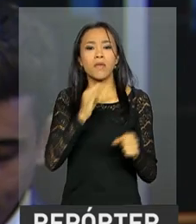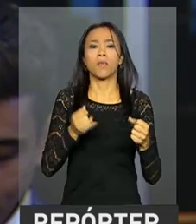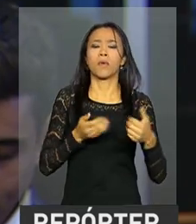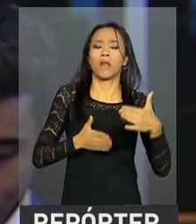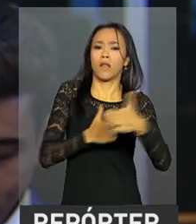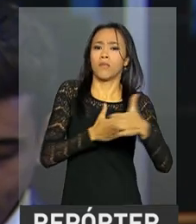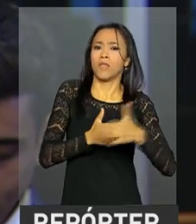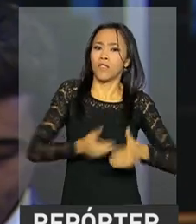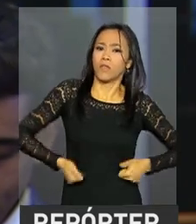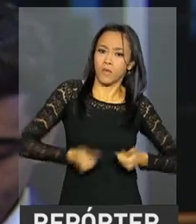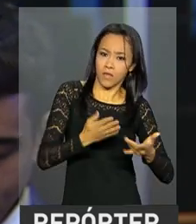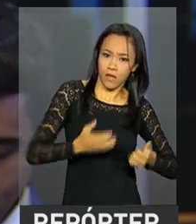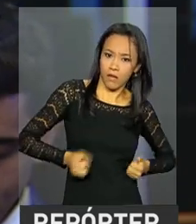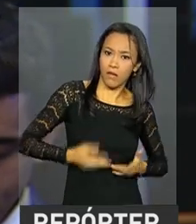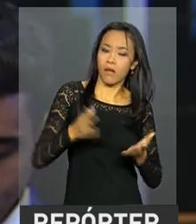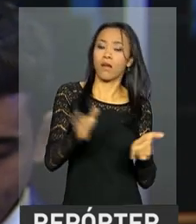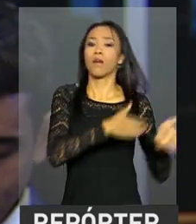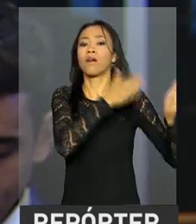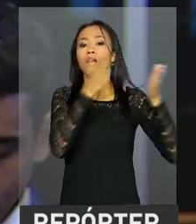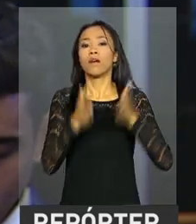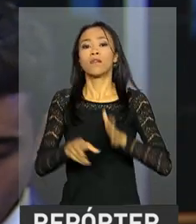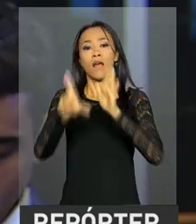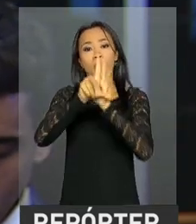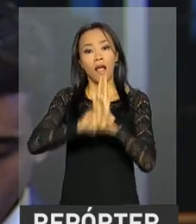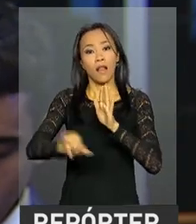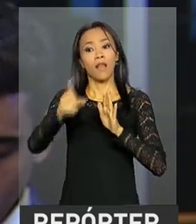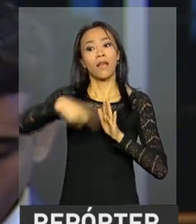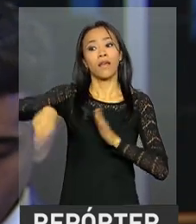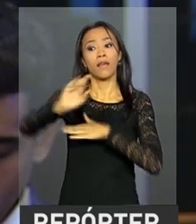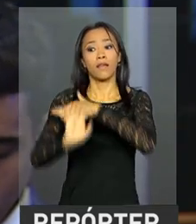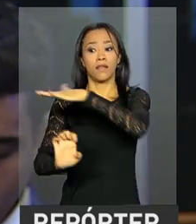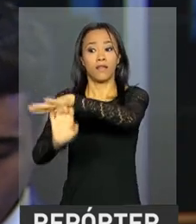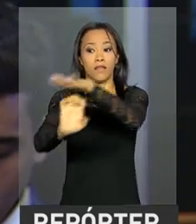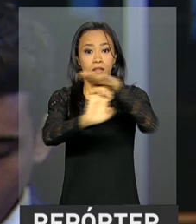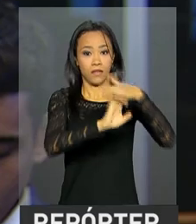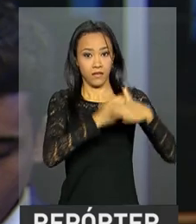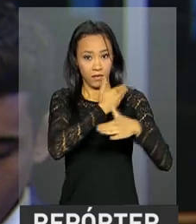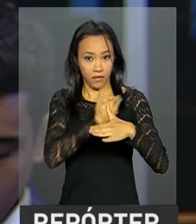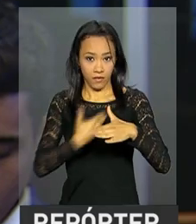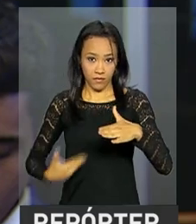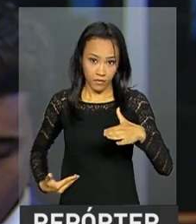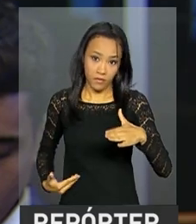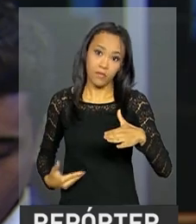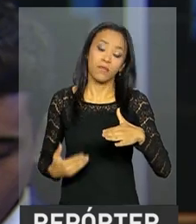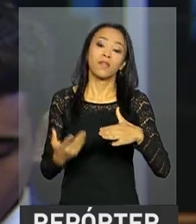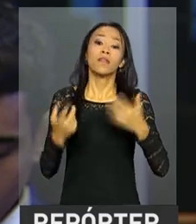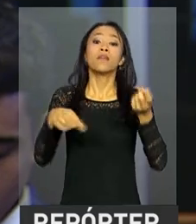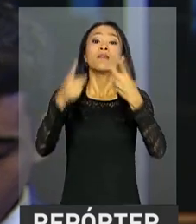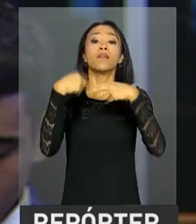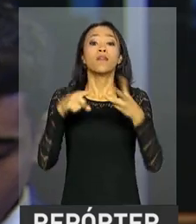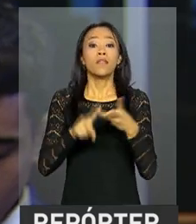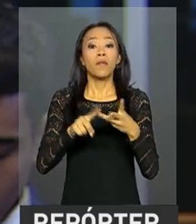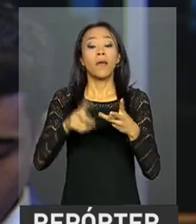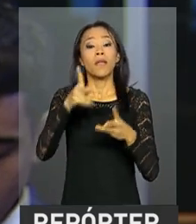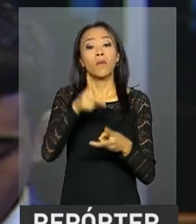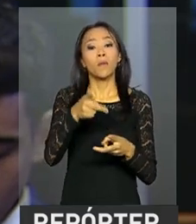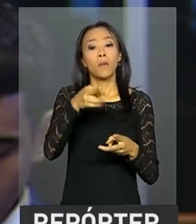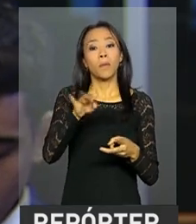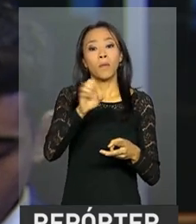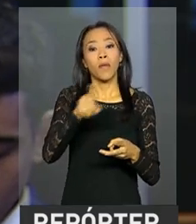públicos a lei de responsabilidade das estatais e a nova lei do pral o presidente destacou ainda a